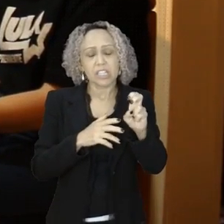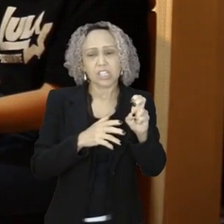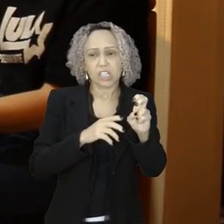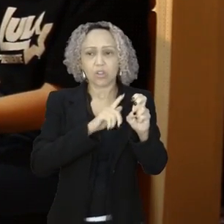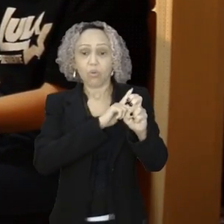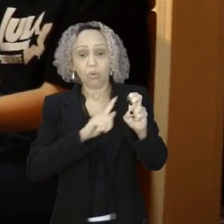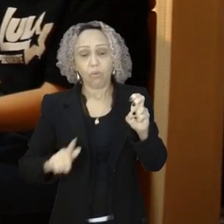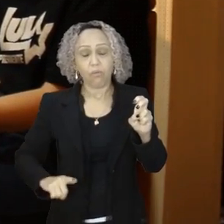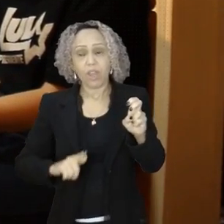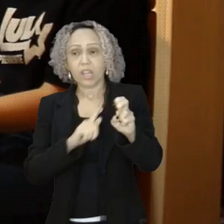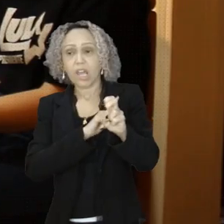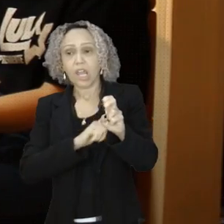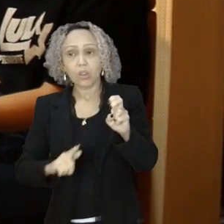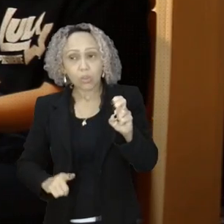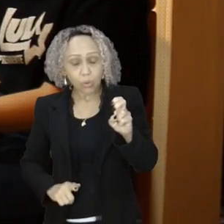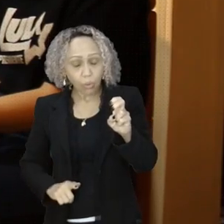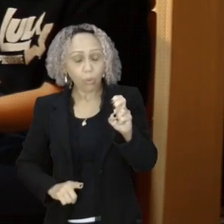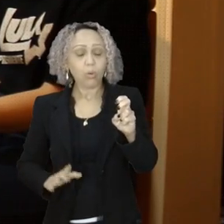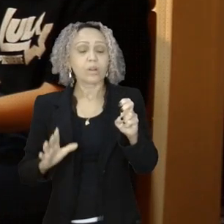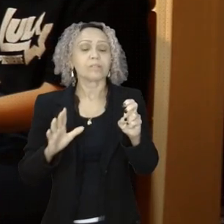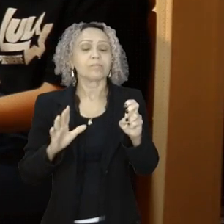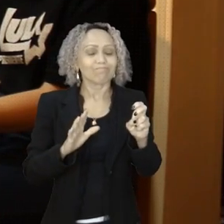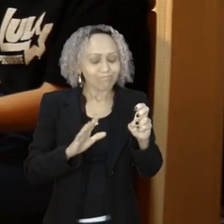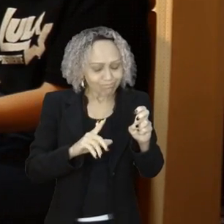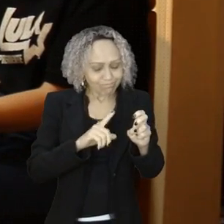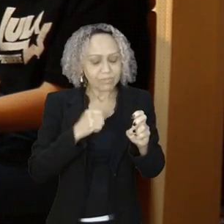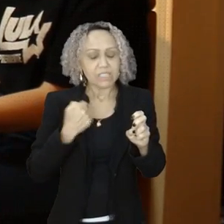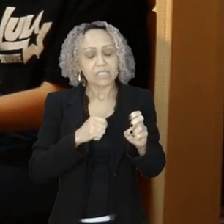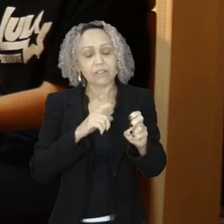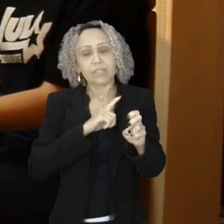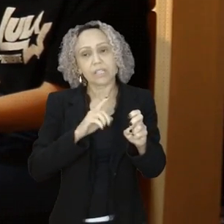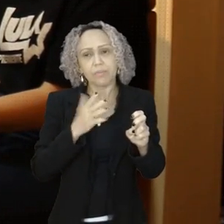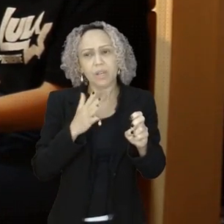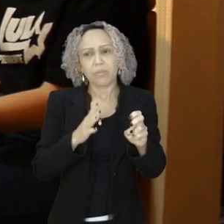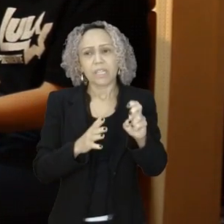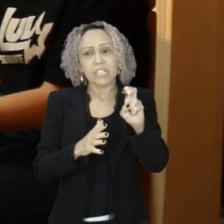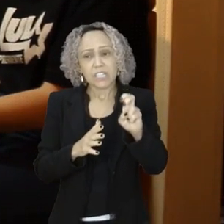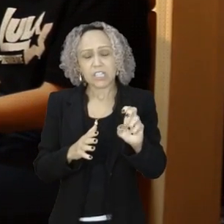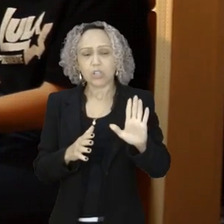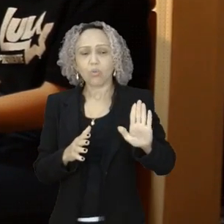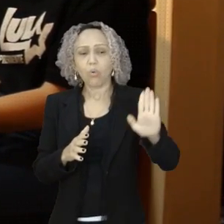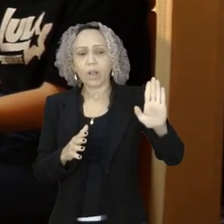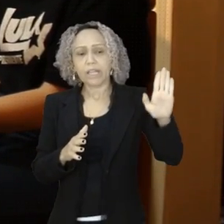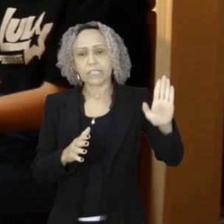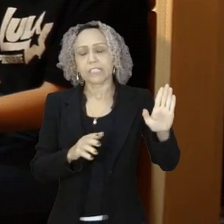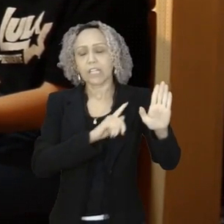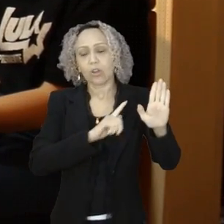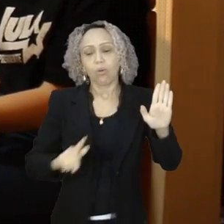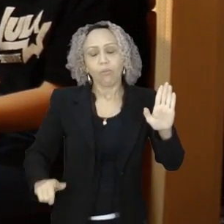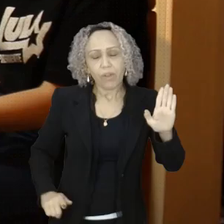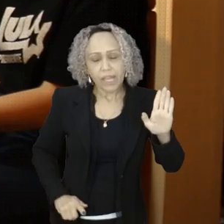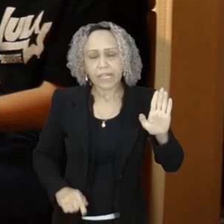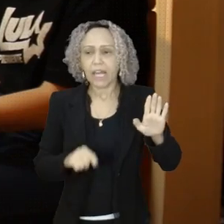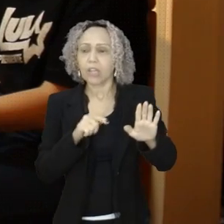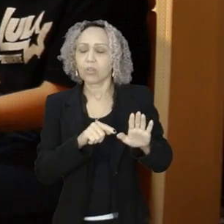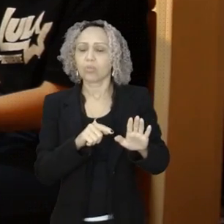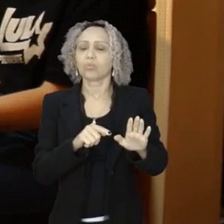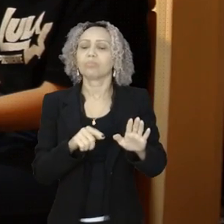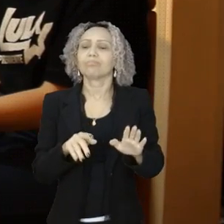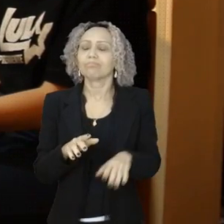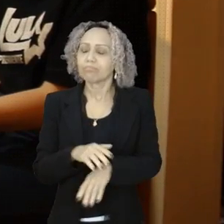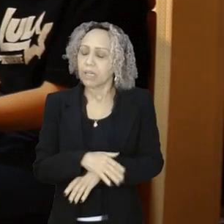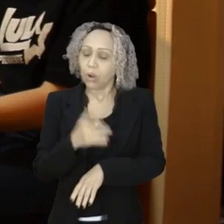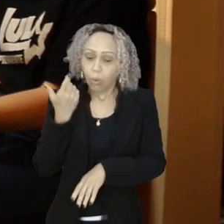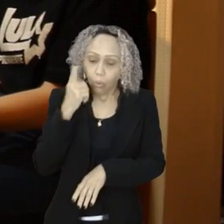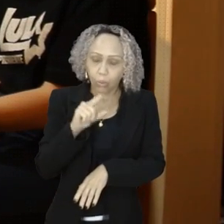engano, 5, né? Candidaturas majoritárias. 5, naquela eleição, foi em 82, se não me engano. Né? Uhum. E aí,